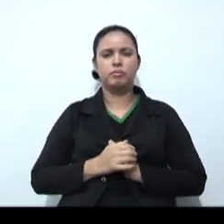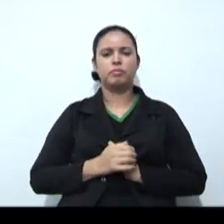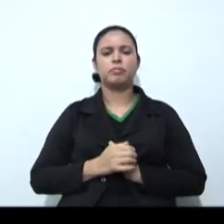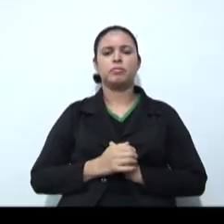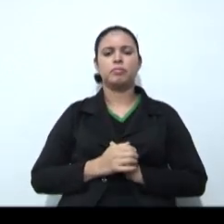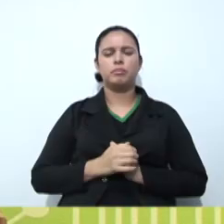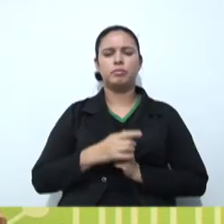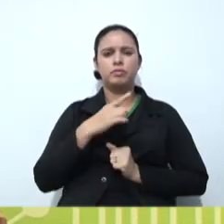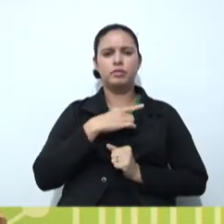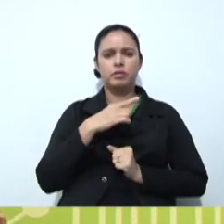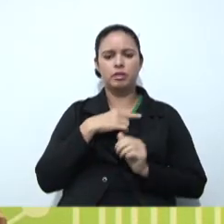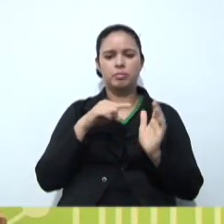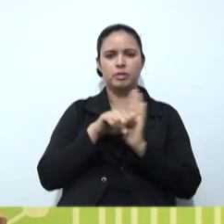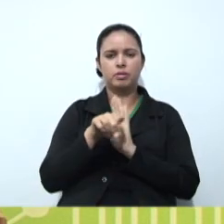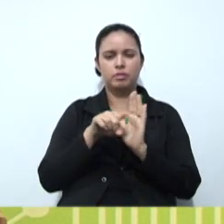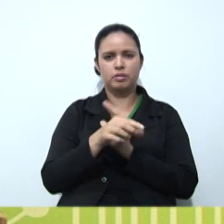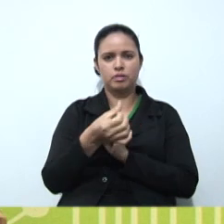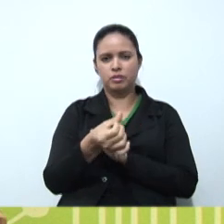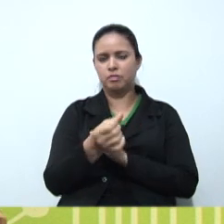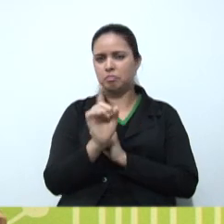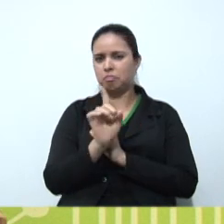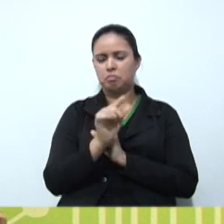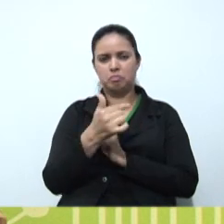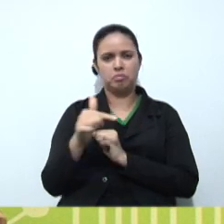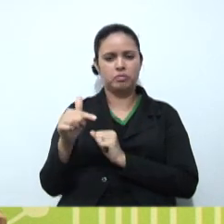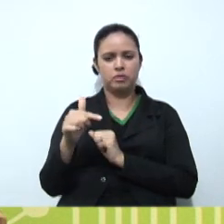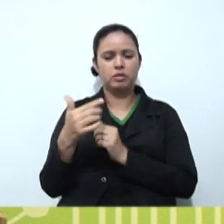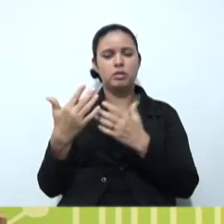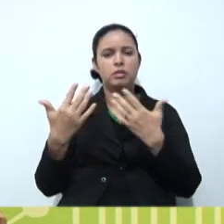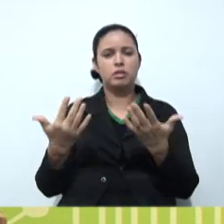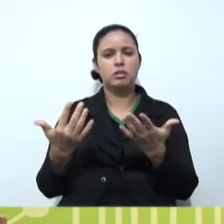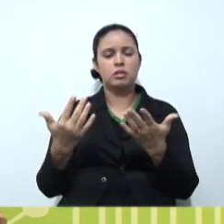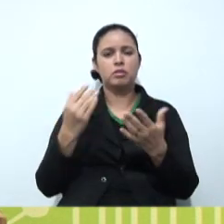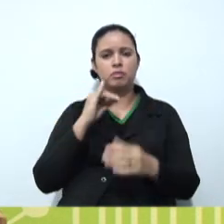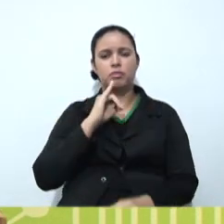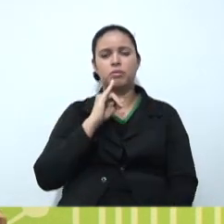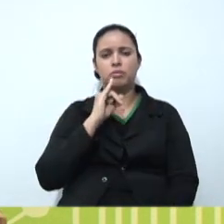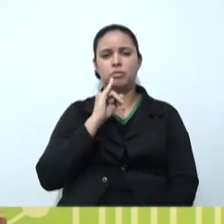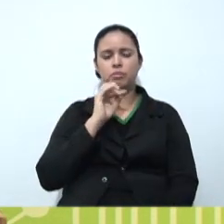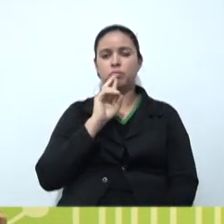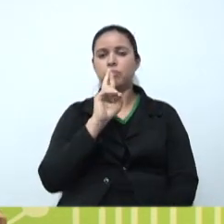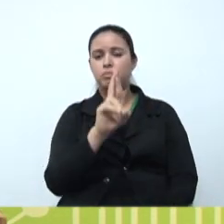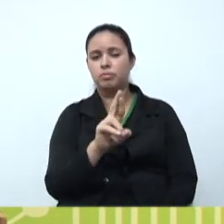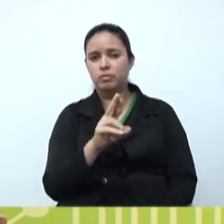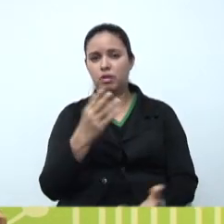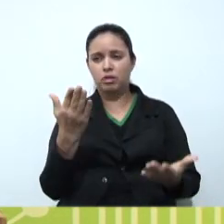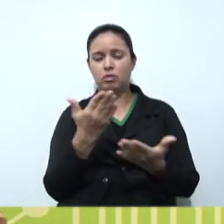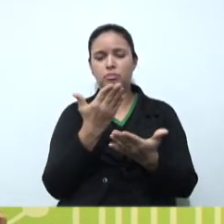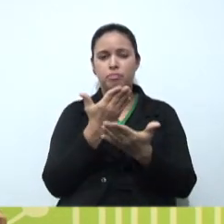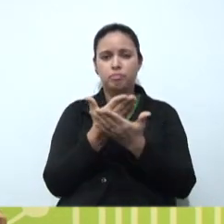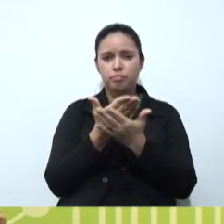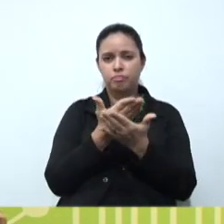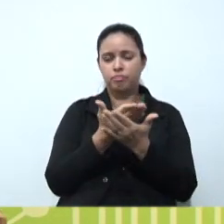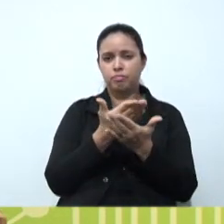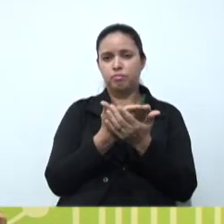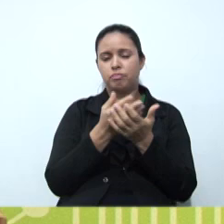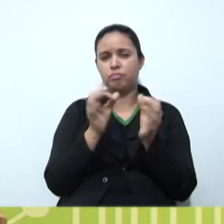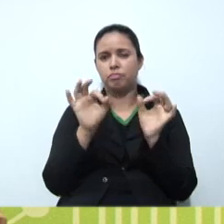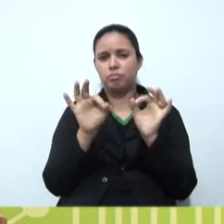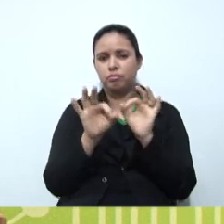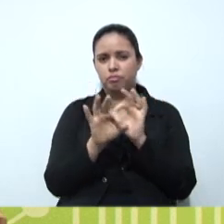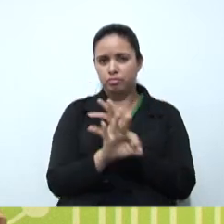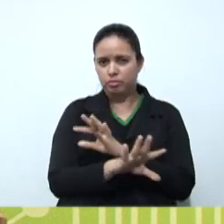Tem questão 6? Tem não? Coloca aqui na tela então, porque eu quero te dizer o seguinte: nossa teleaula está acabando,